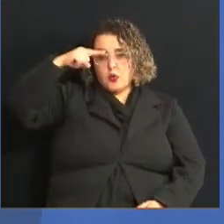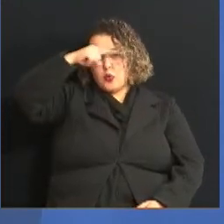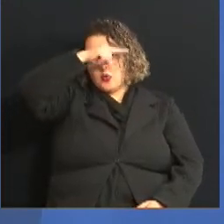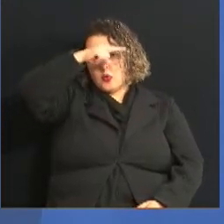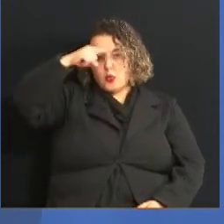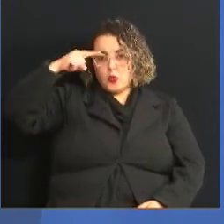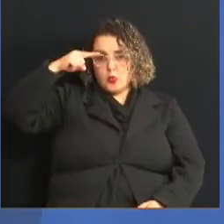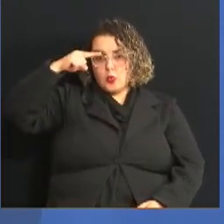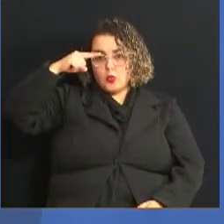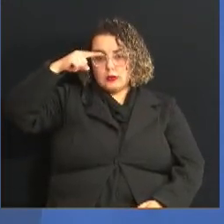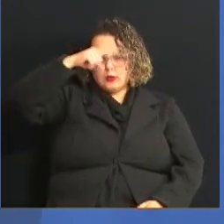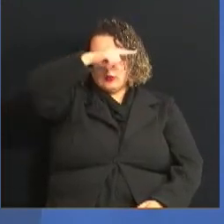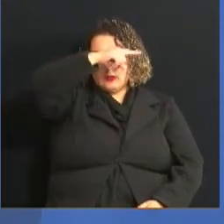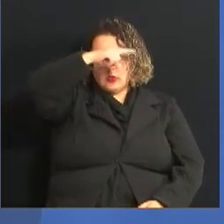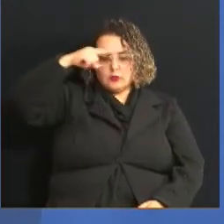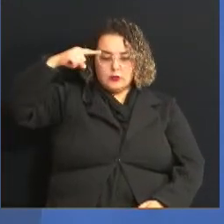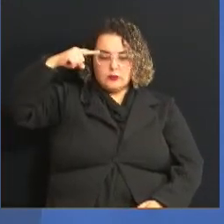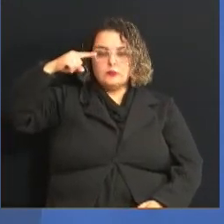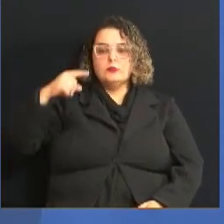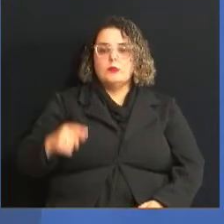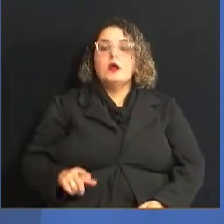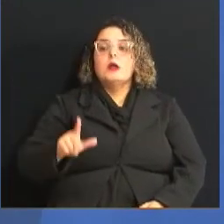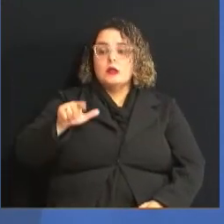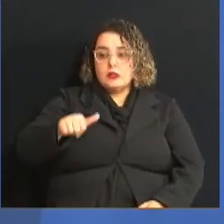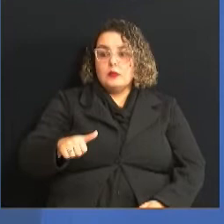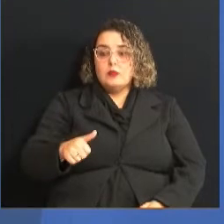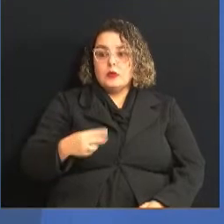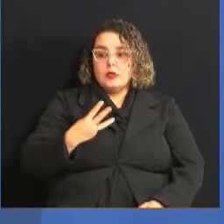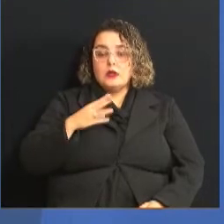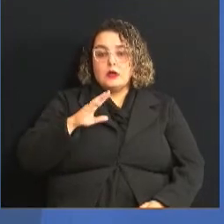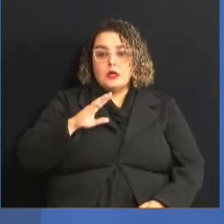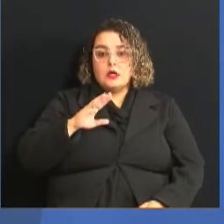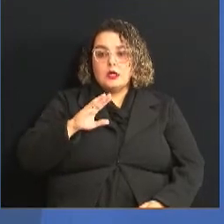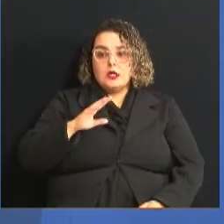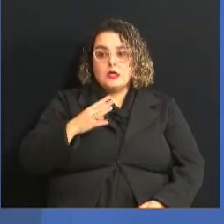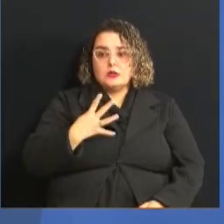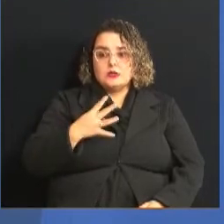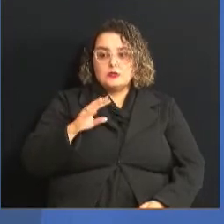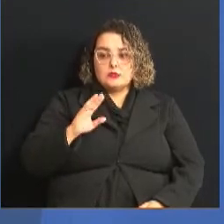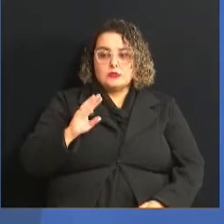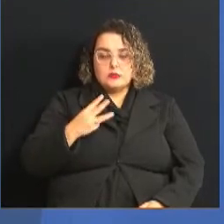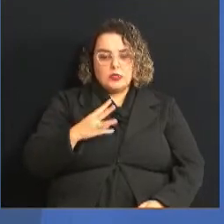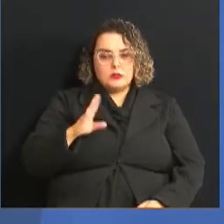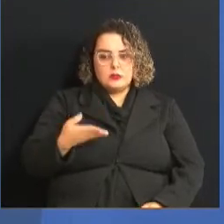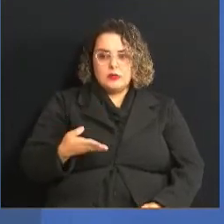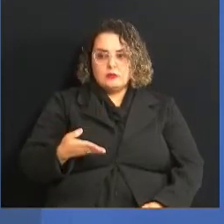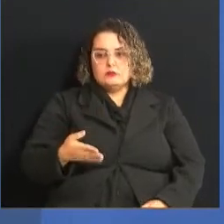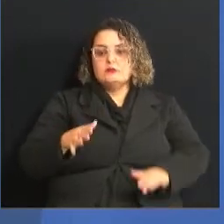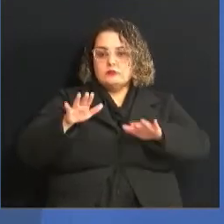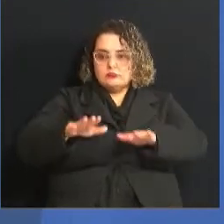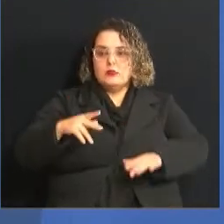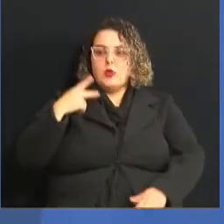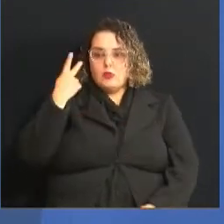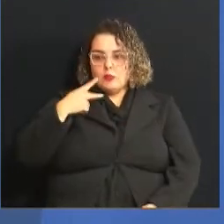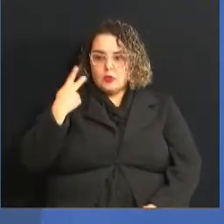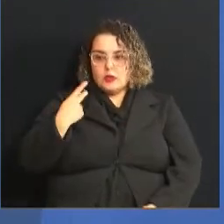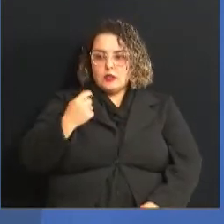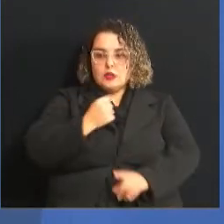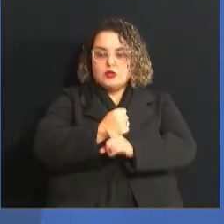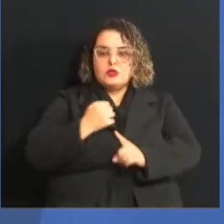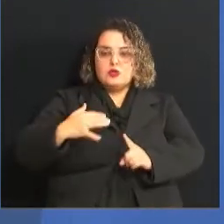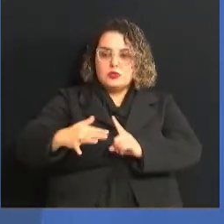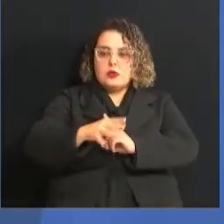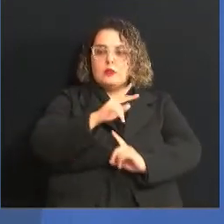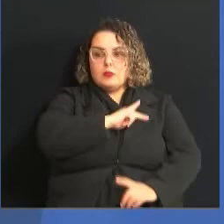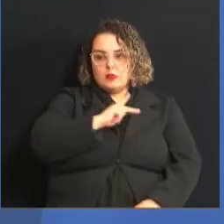Alejandro. E depois, às 3h30, a gente tem a reunião da Comissão Permanente de Política Social e Saúde, presidida pelo